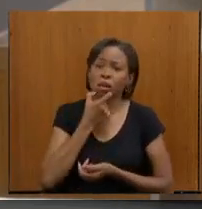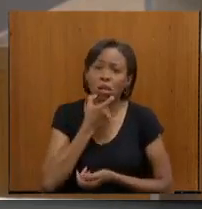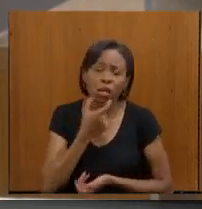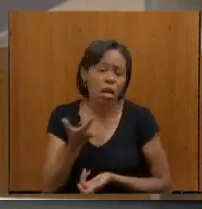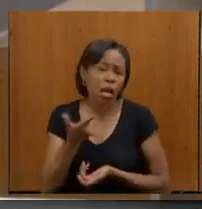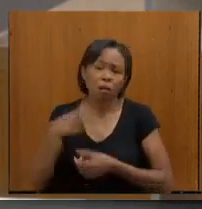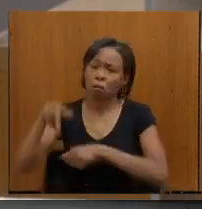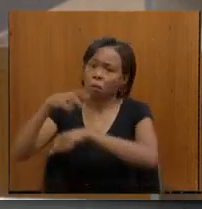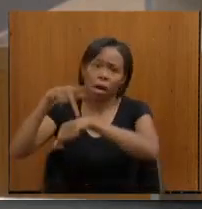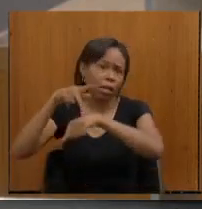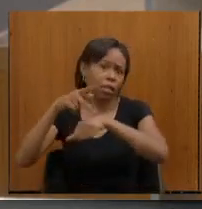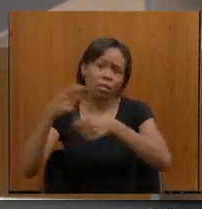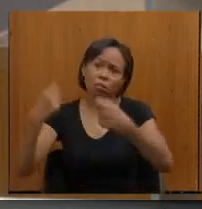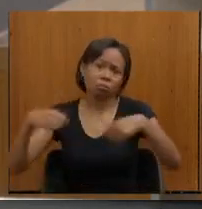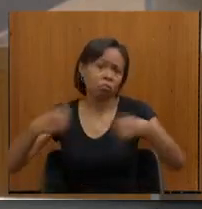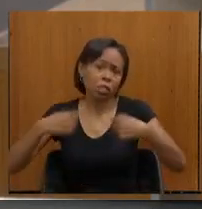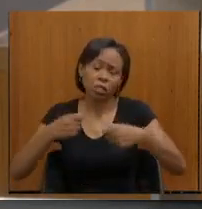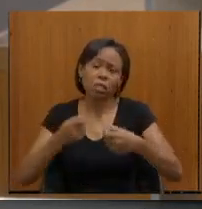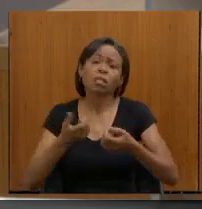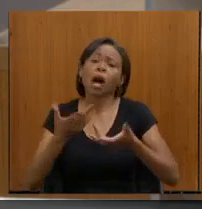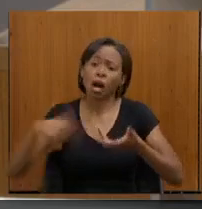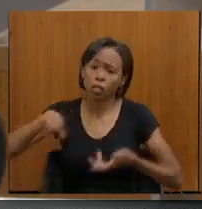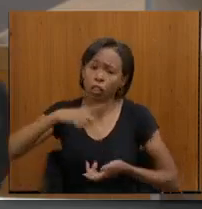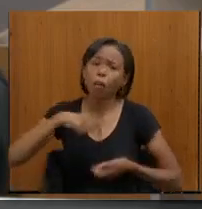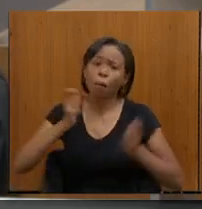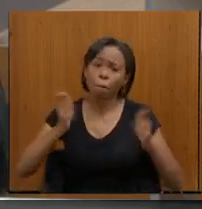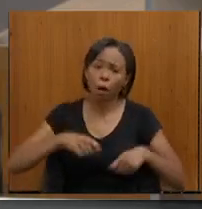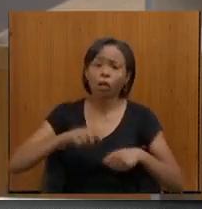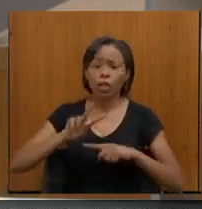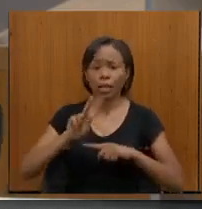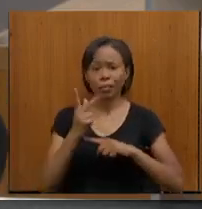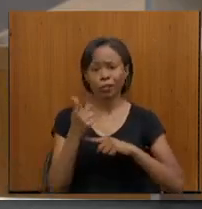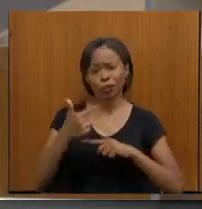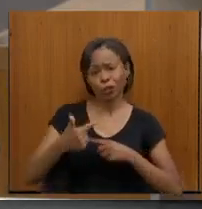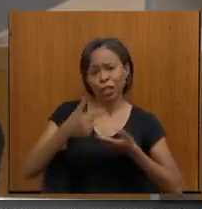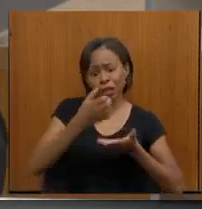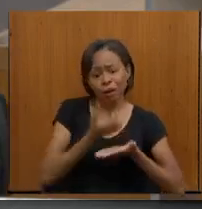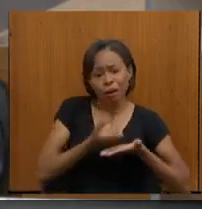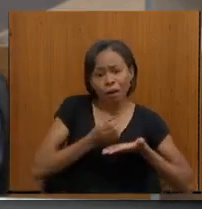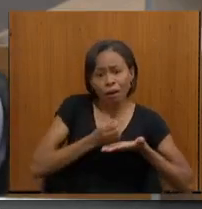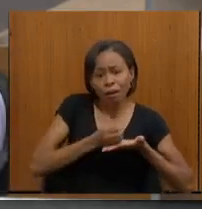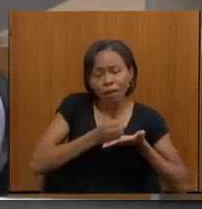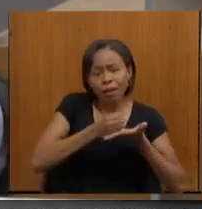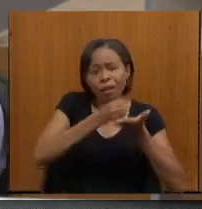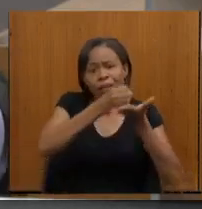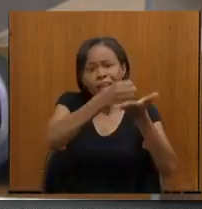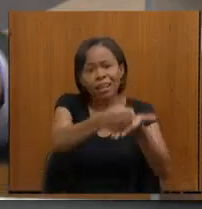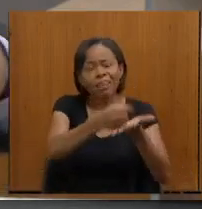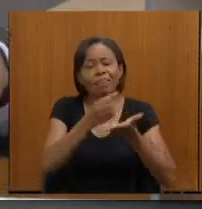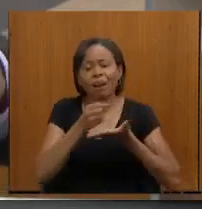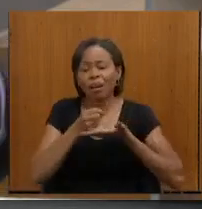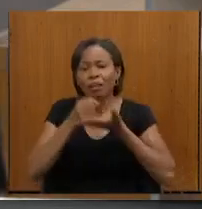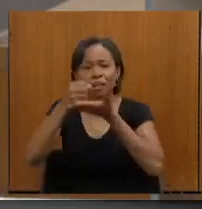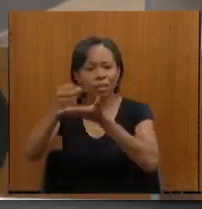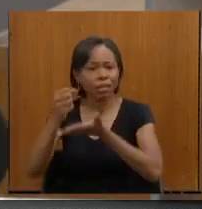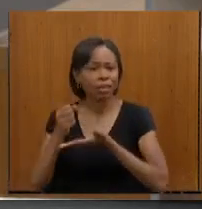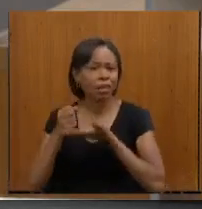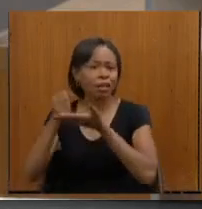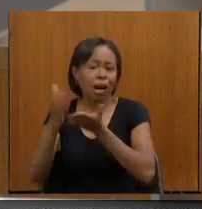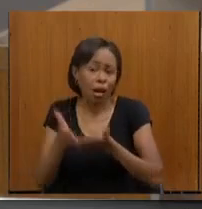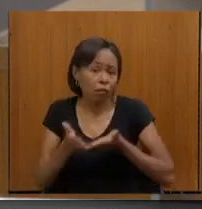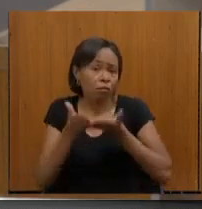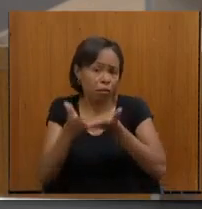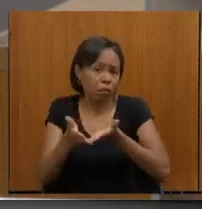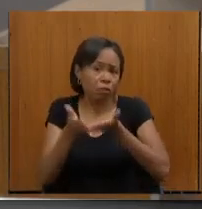precise necessite de hidrogênio para complementar a sua matriz energética e e descarbonizar